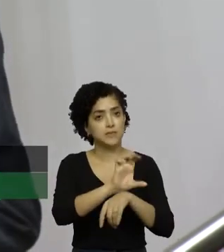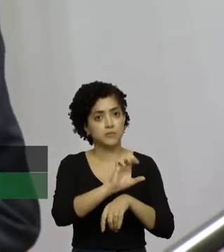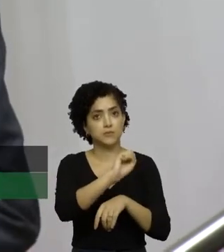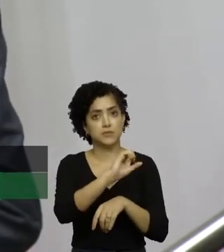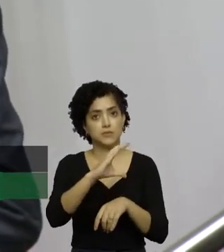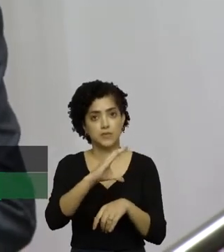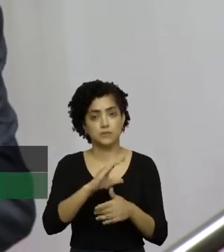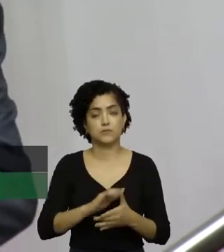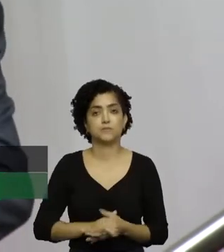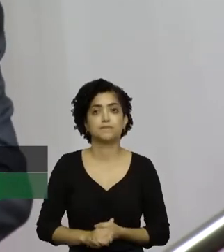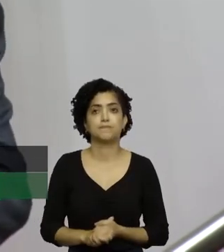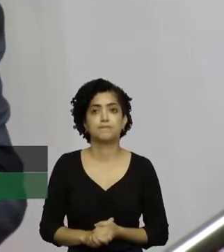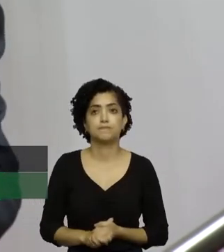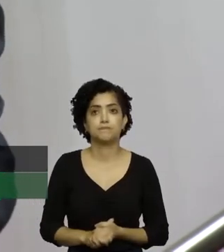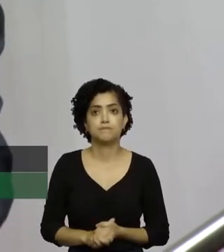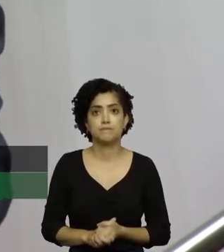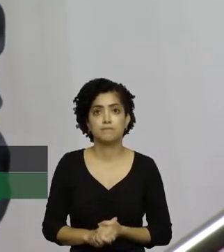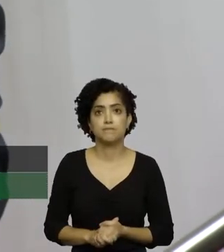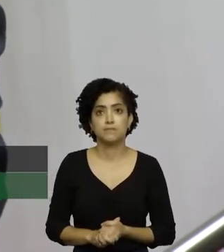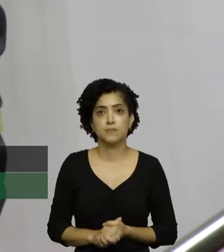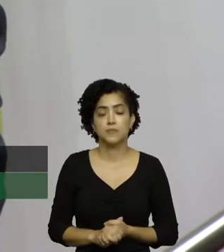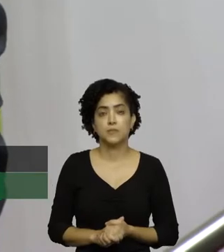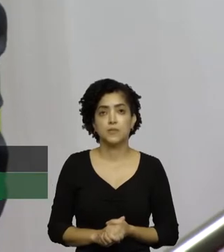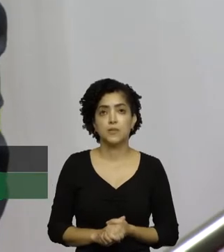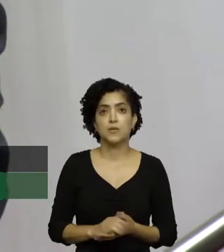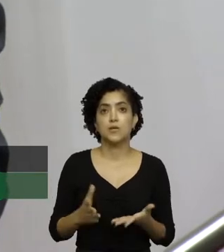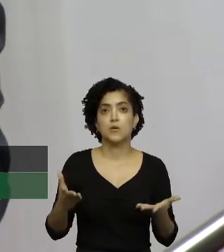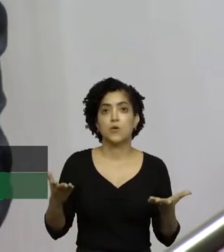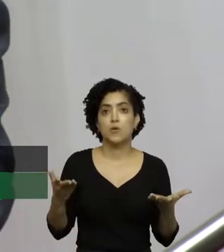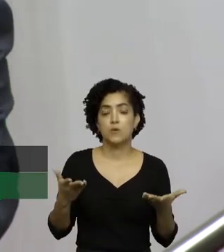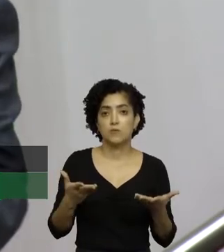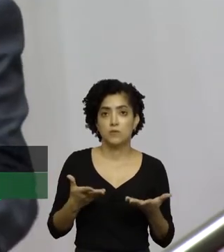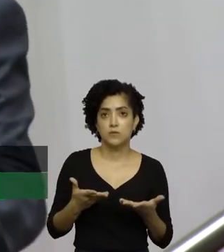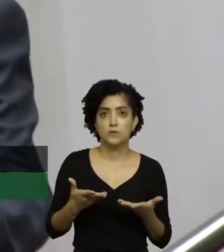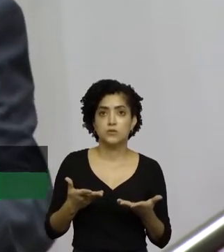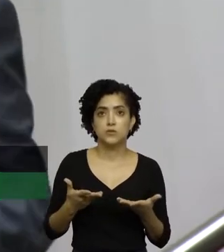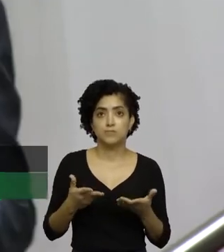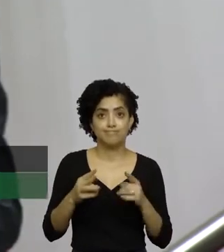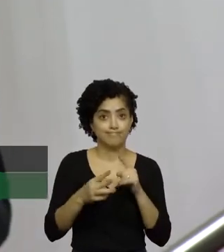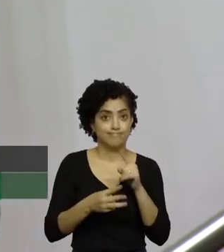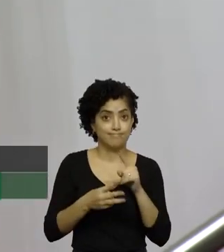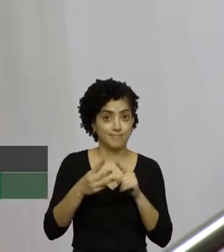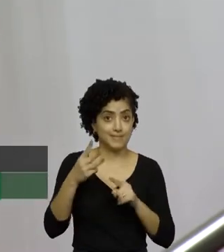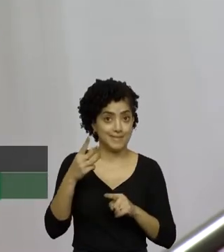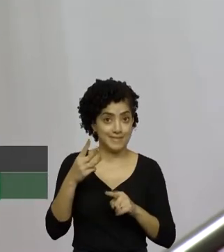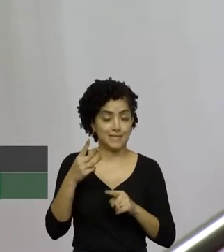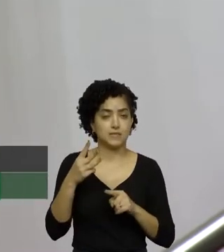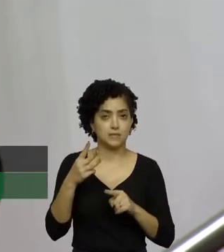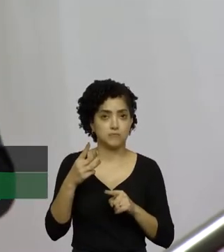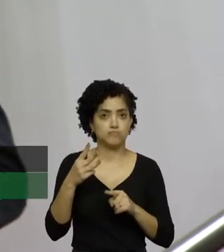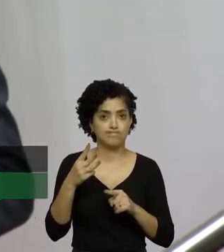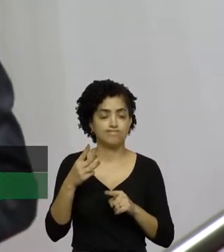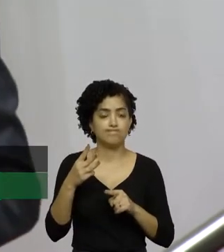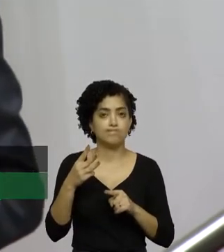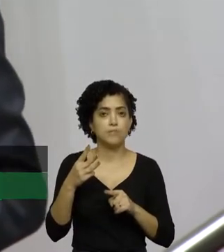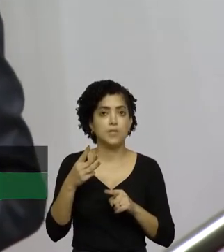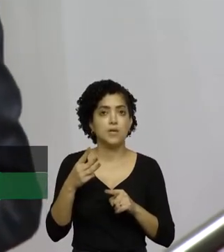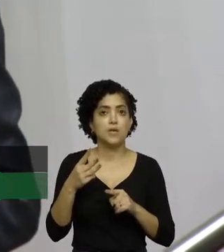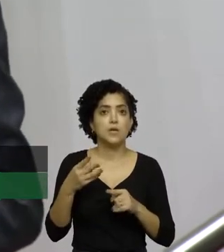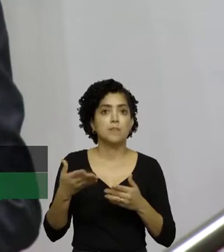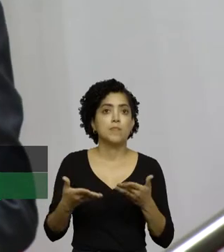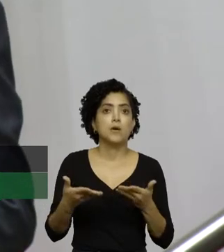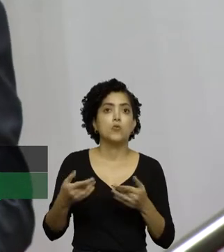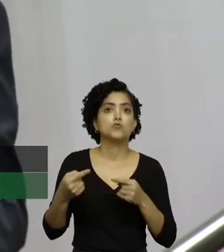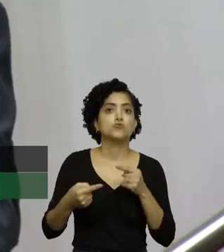Eu tenho hoje 3 pontos a serem tocados